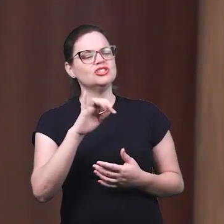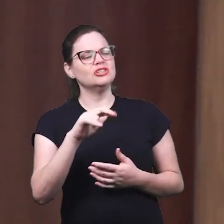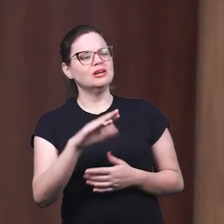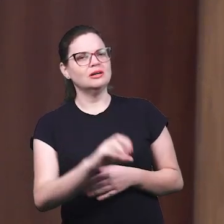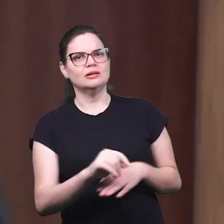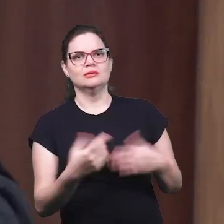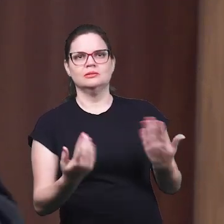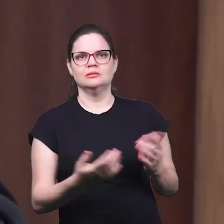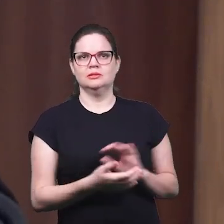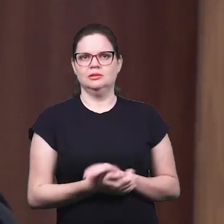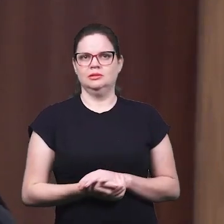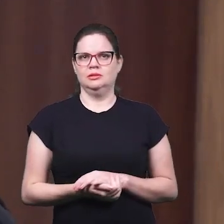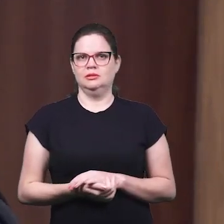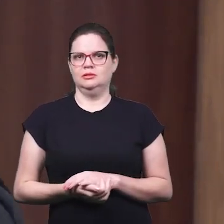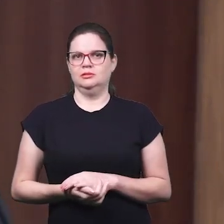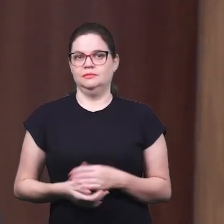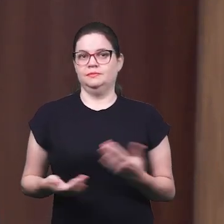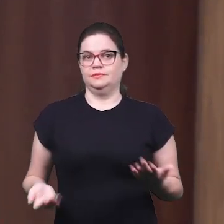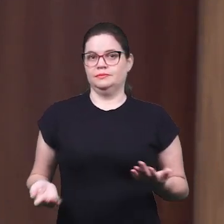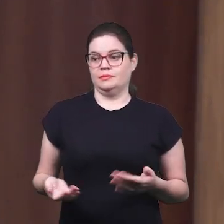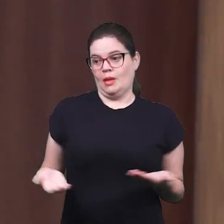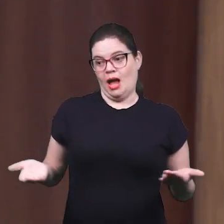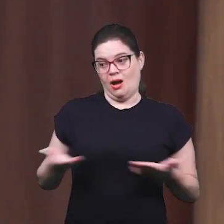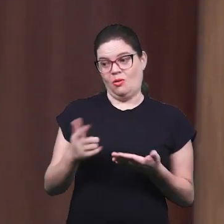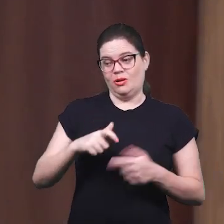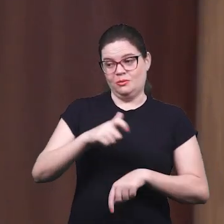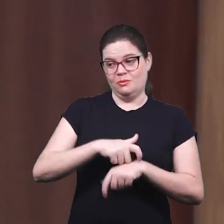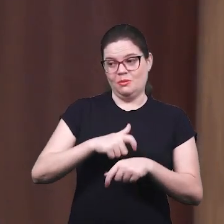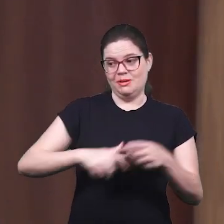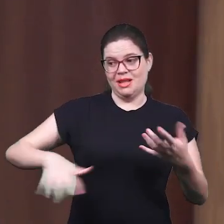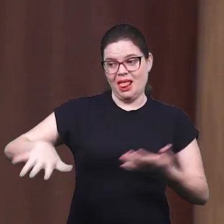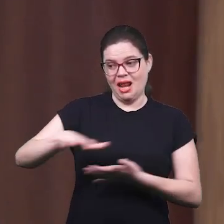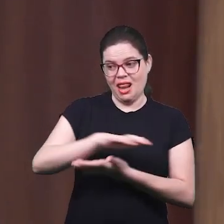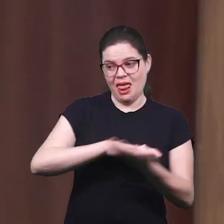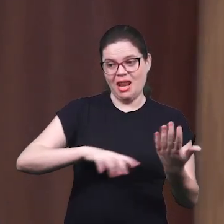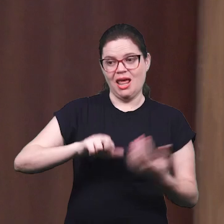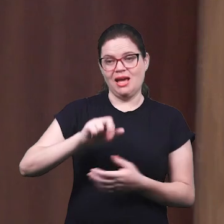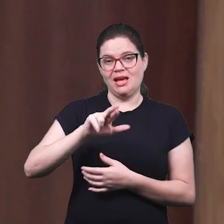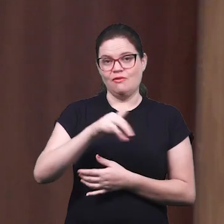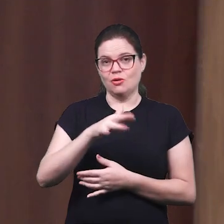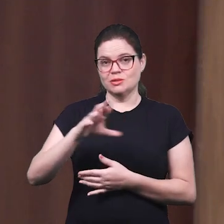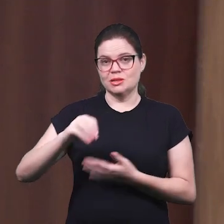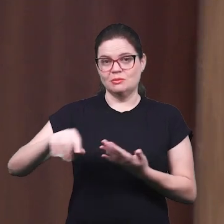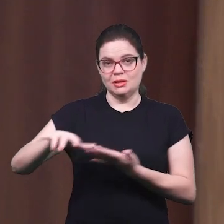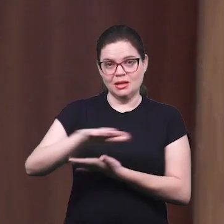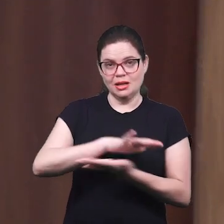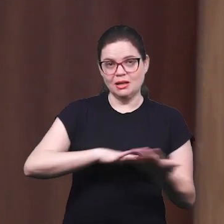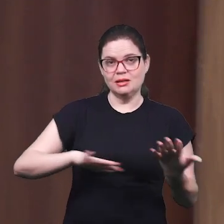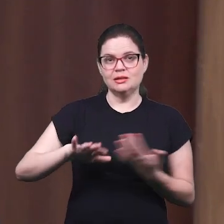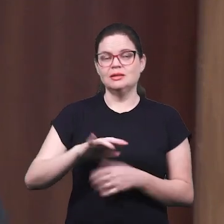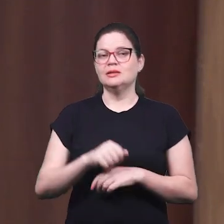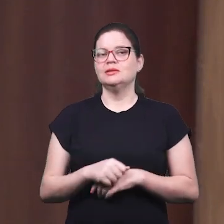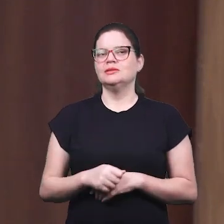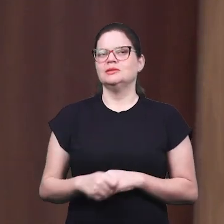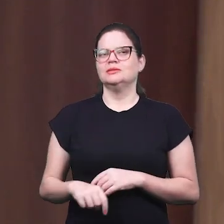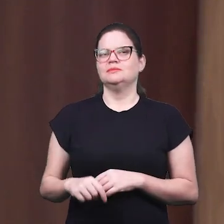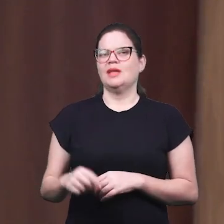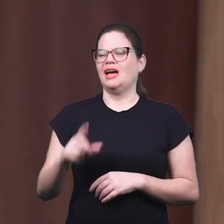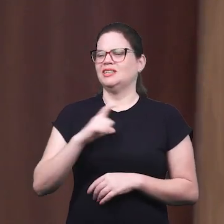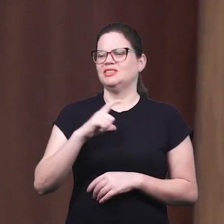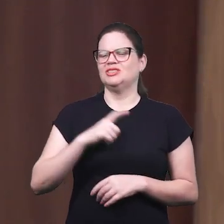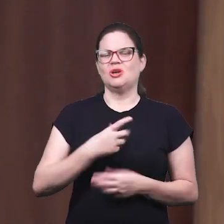É que eu assumi agora o governo, nós estamos numa época de revolução, foi o início da revolução. Eu recebo sempre aqui